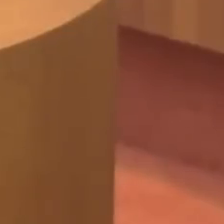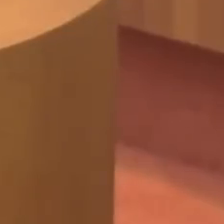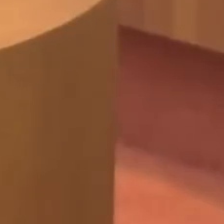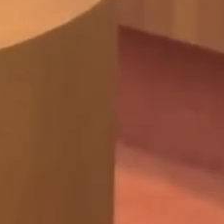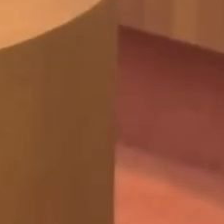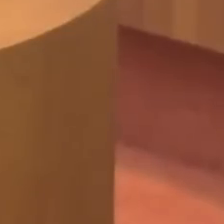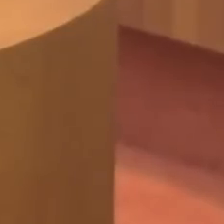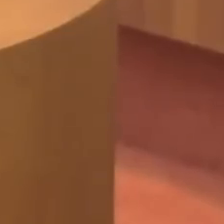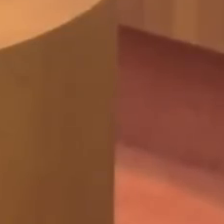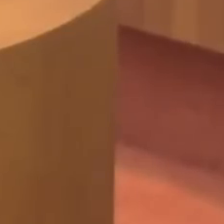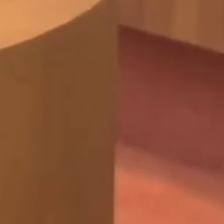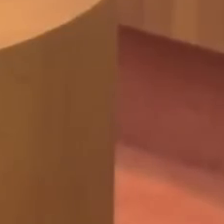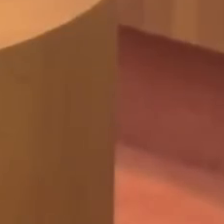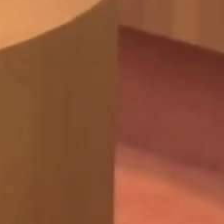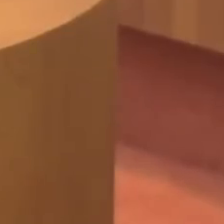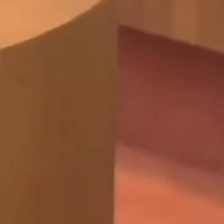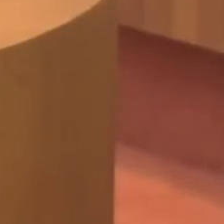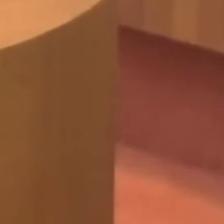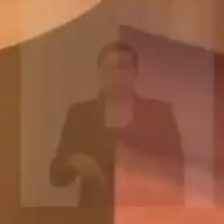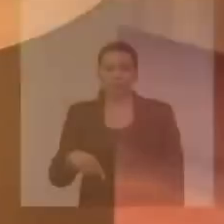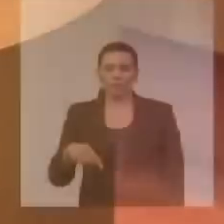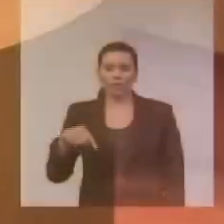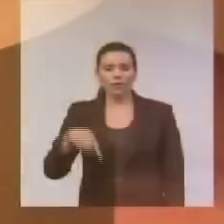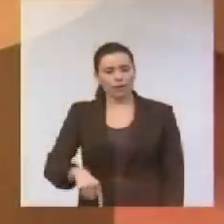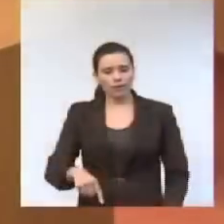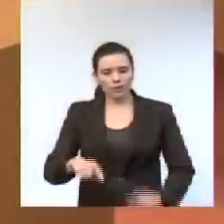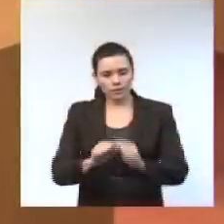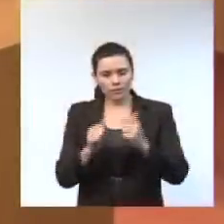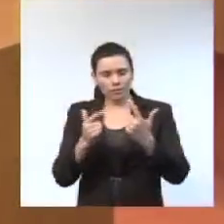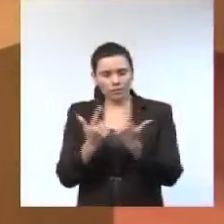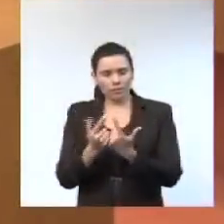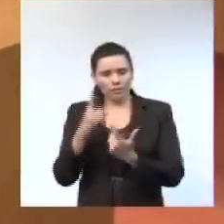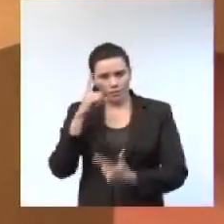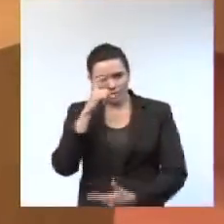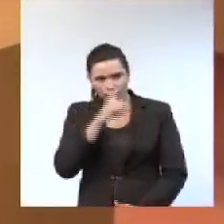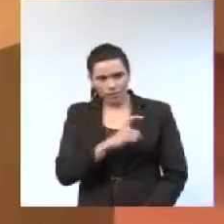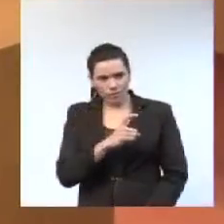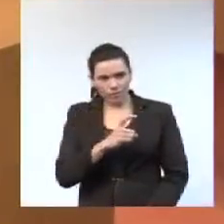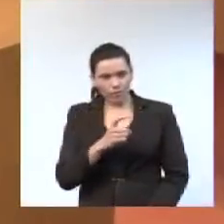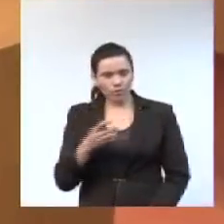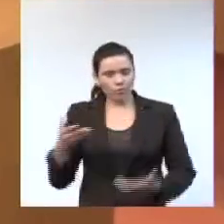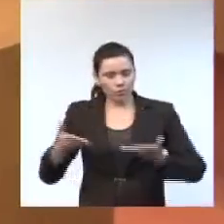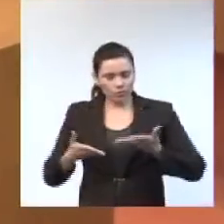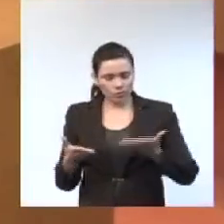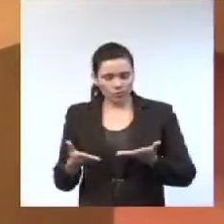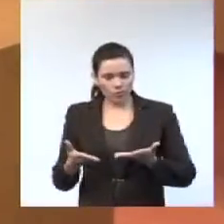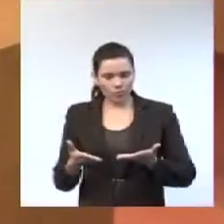dificuldade com boa parte dos deputados, de situação de oposição.